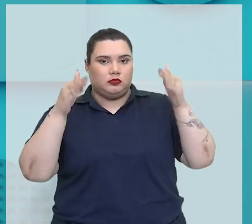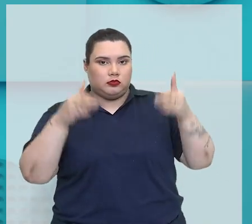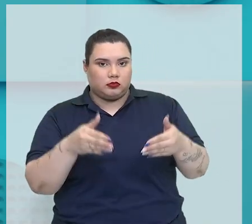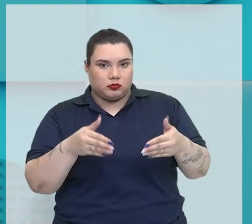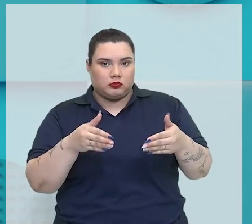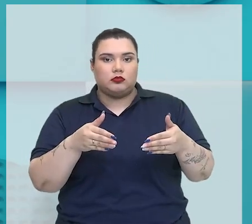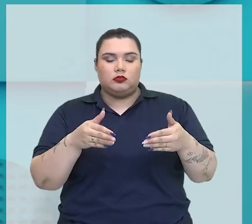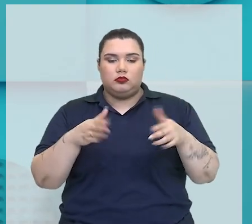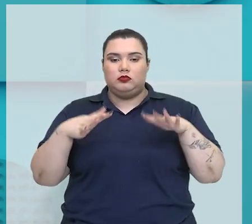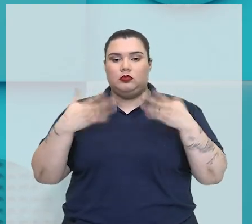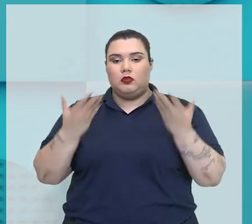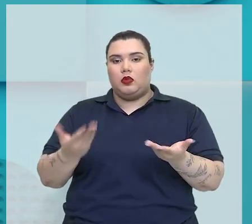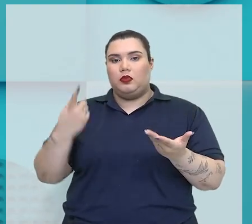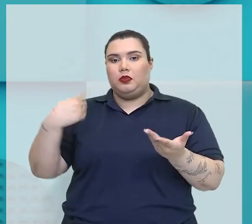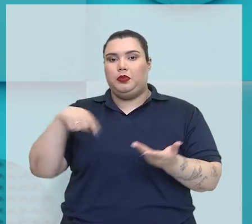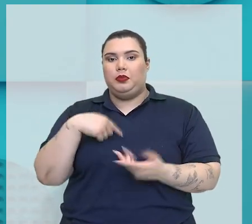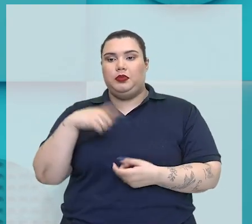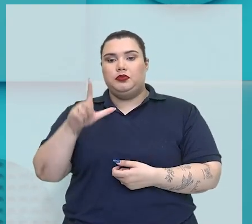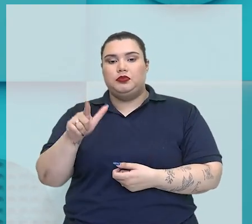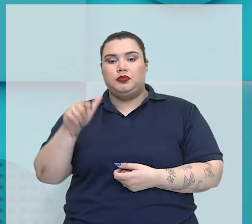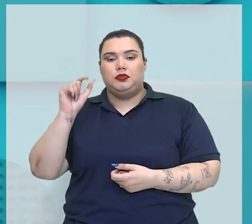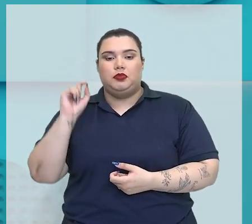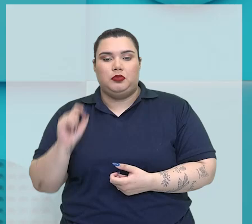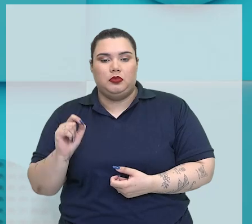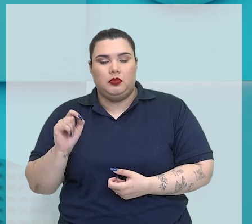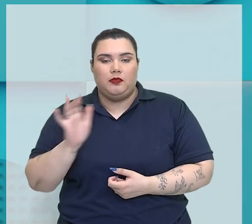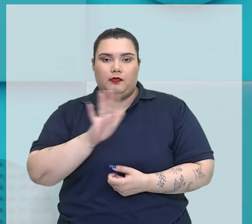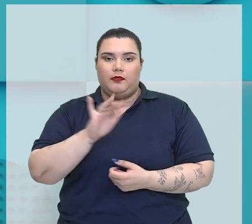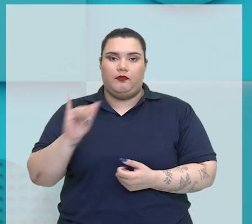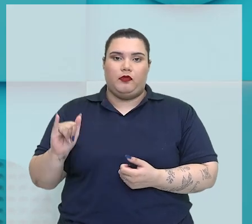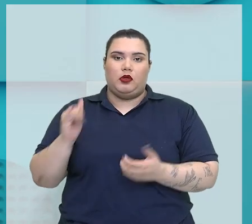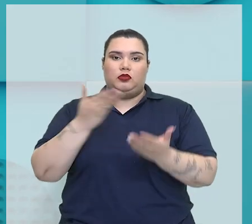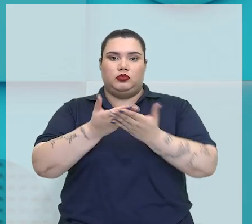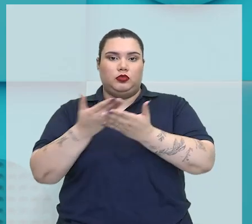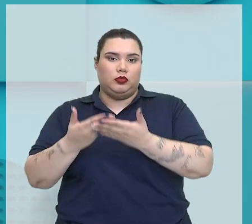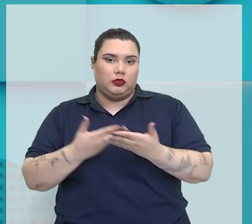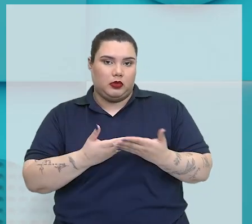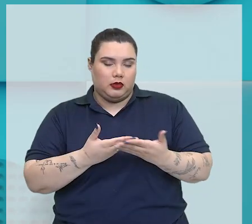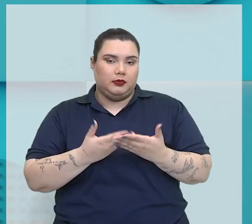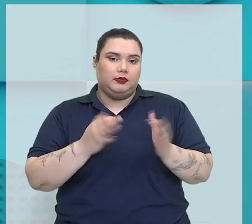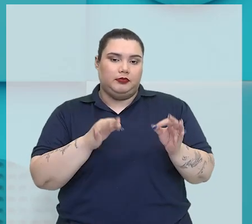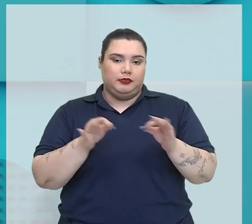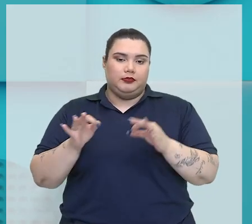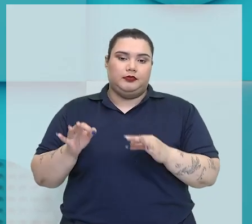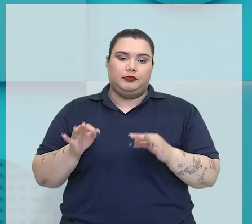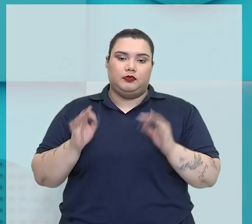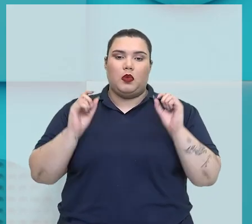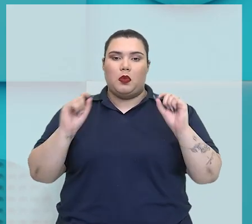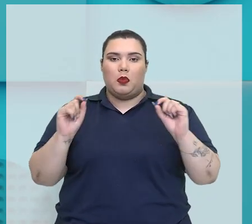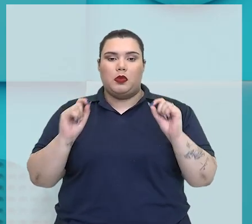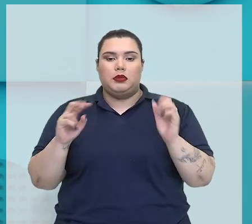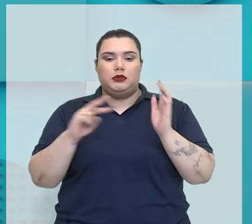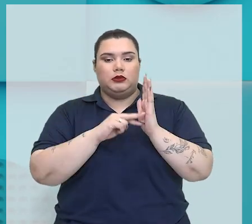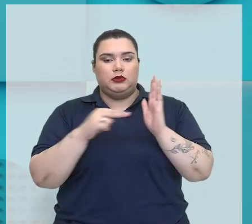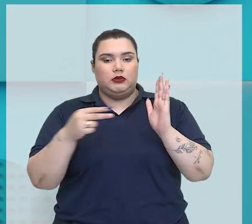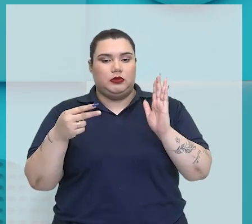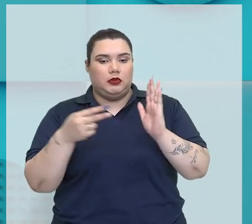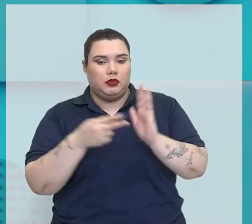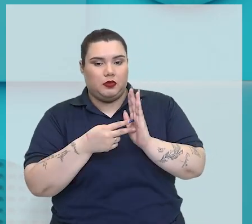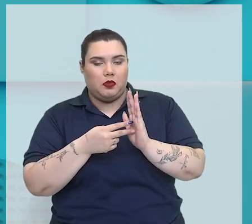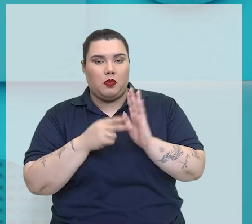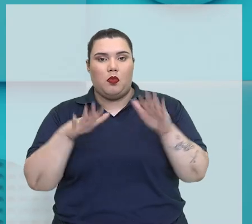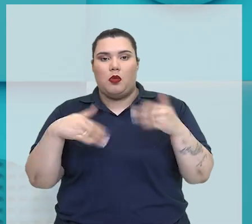para isto. Então, nós escolhemos o que nós iremos trabalhar, né? O que significa, né,